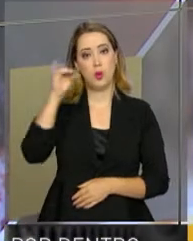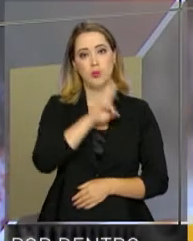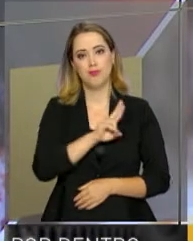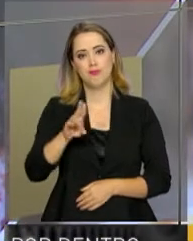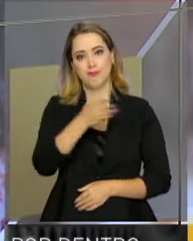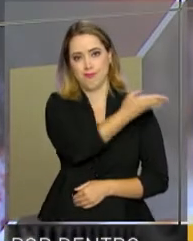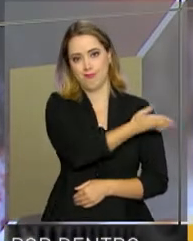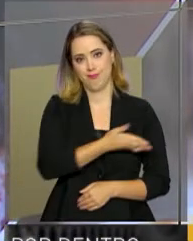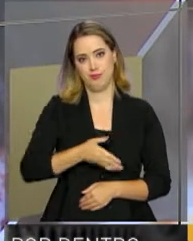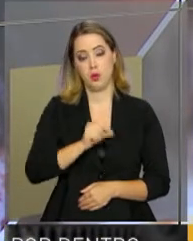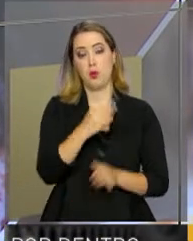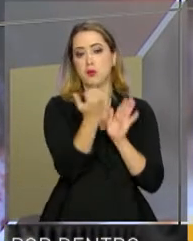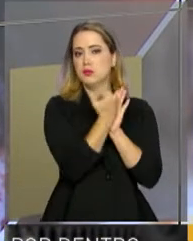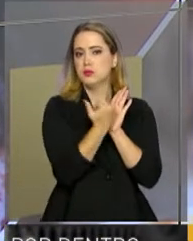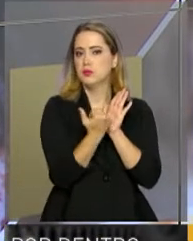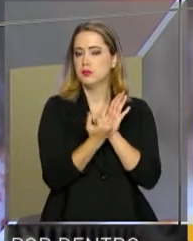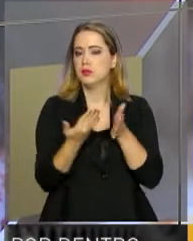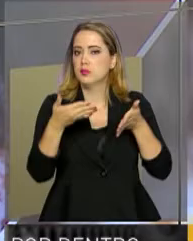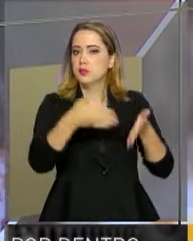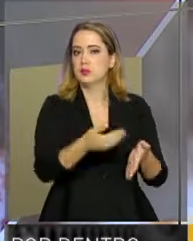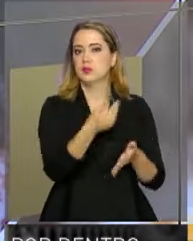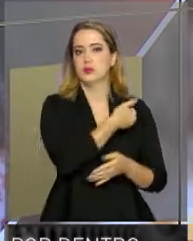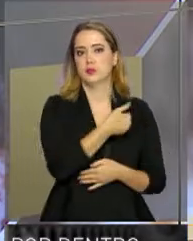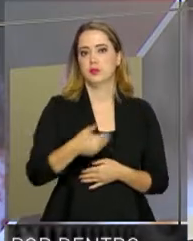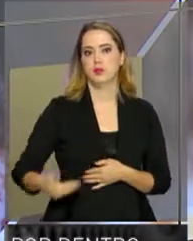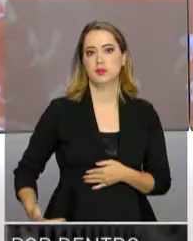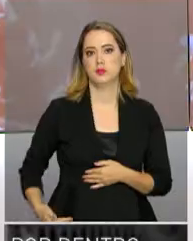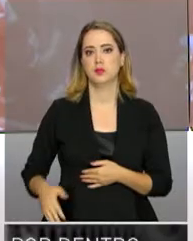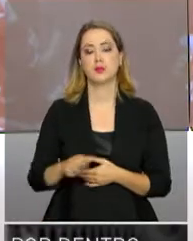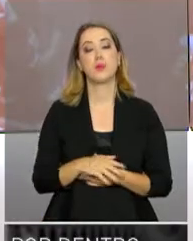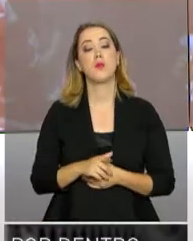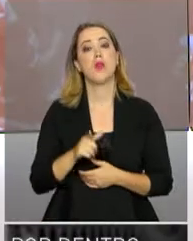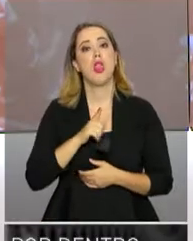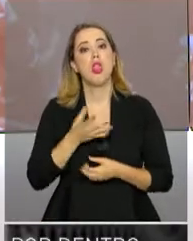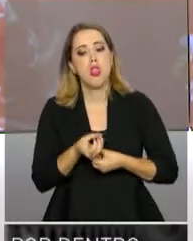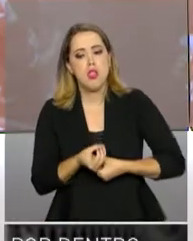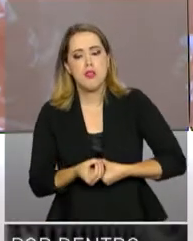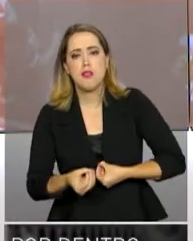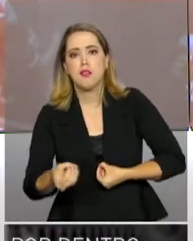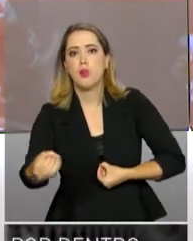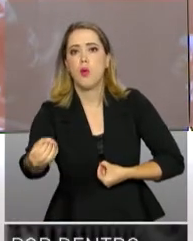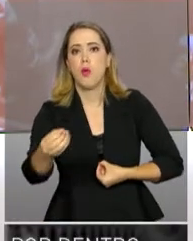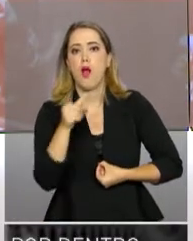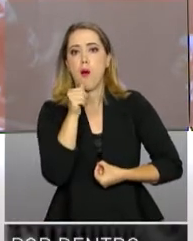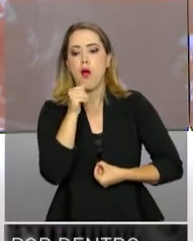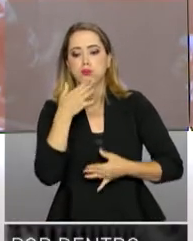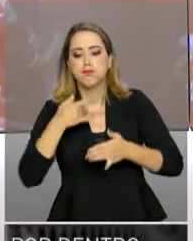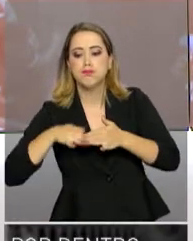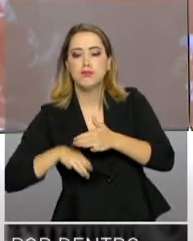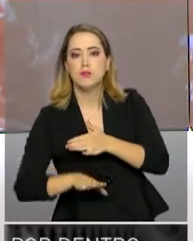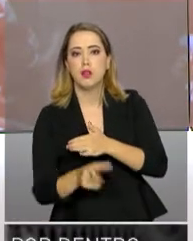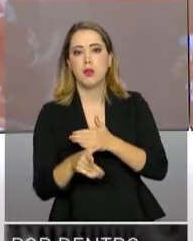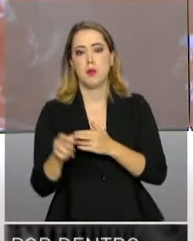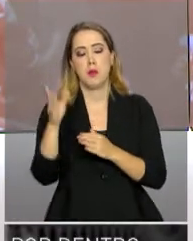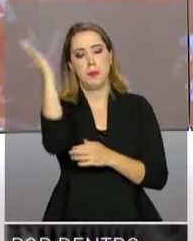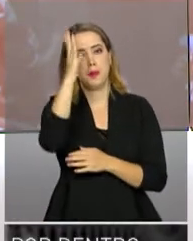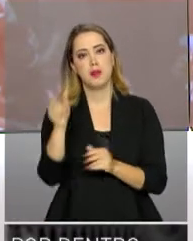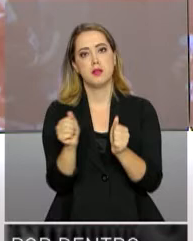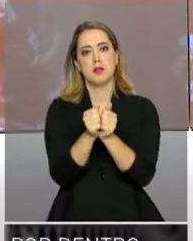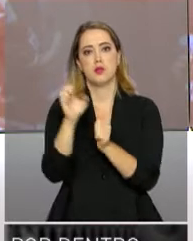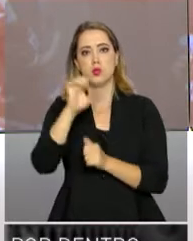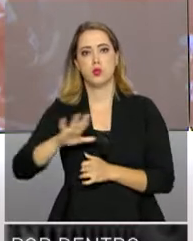eu sou Renata Corsini e esse é o programa Por Dentro do Governo. O cabo submarino Brasil-Europa, desenvolvido